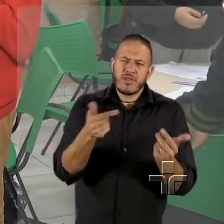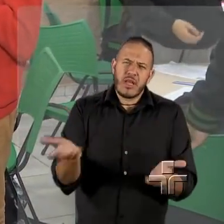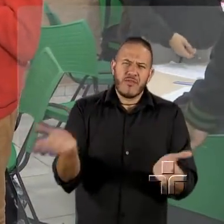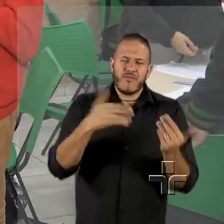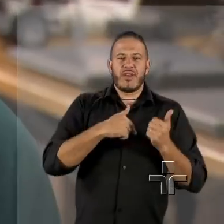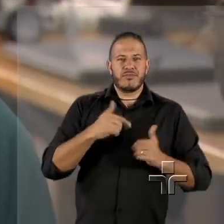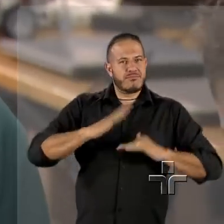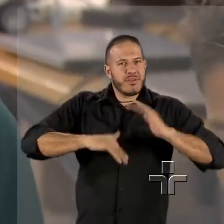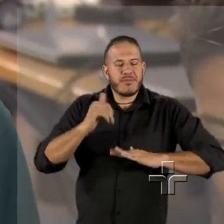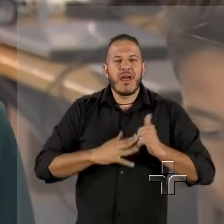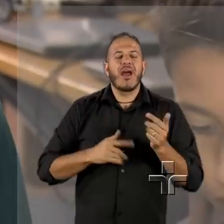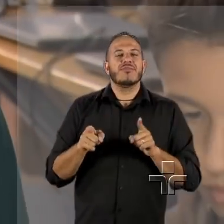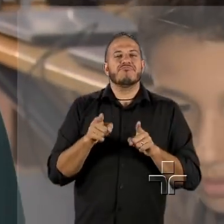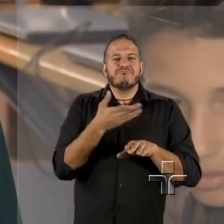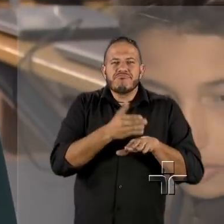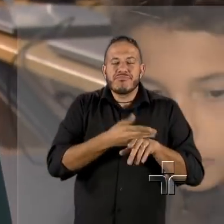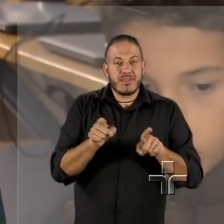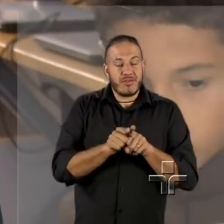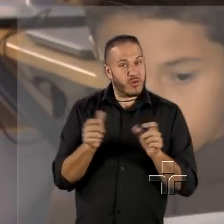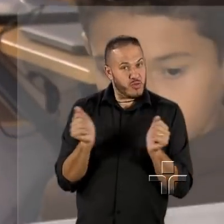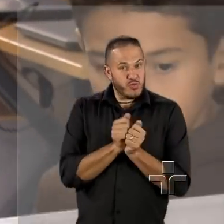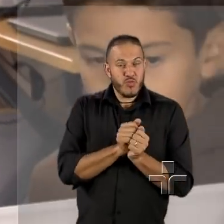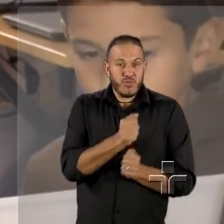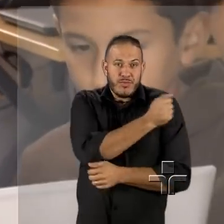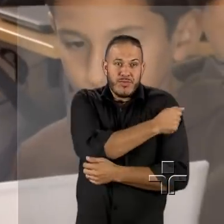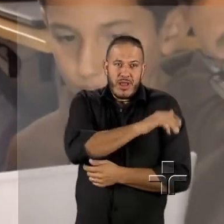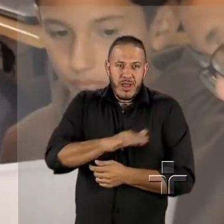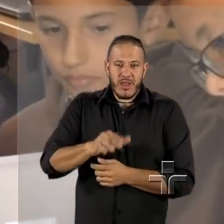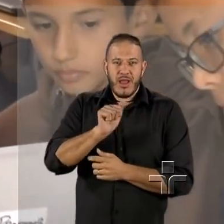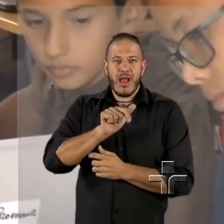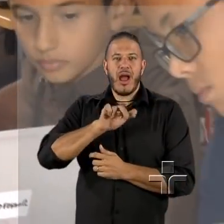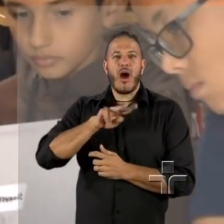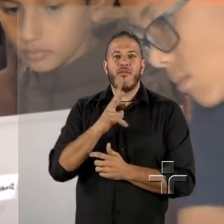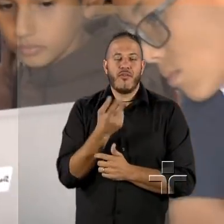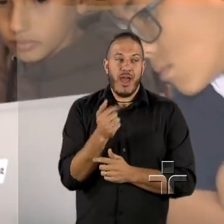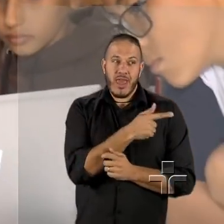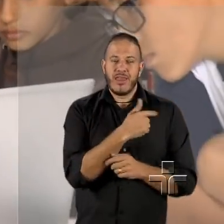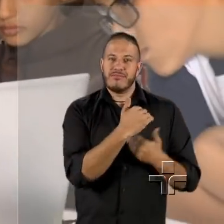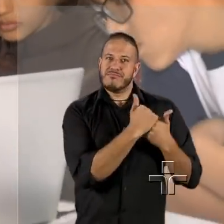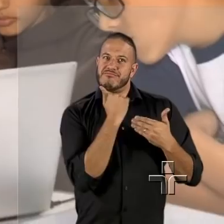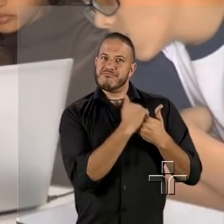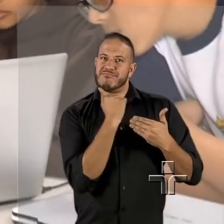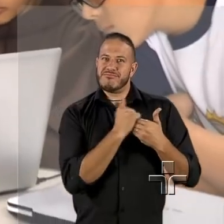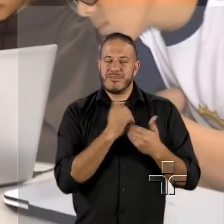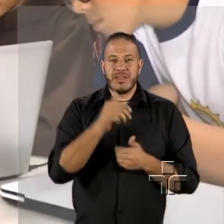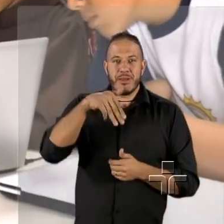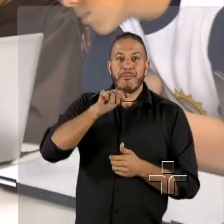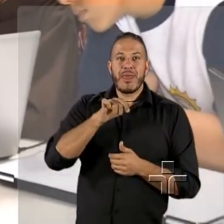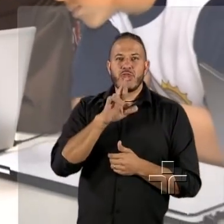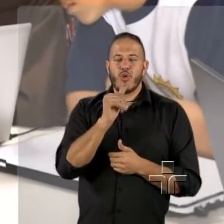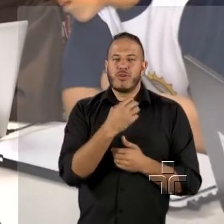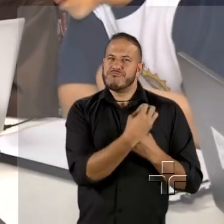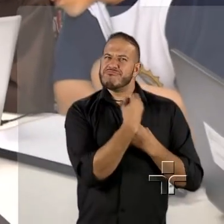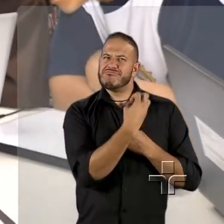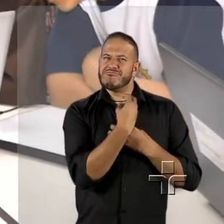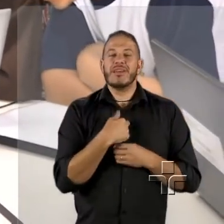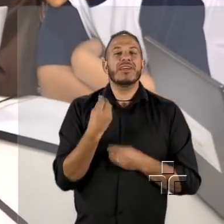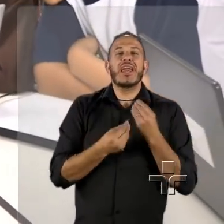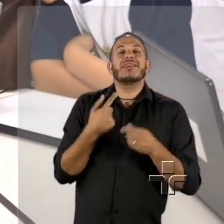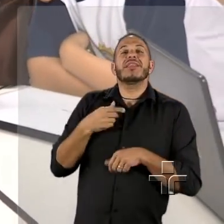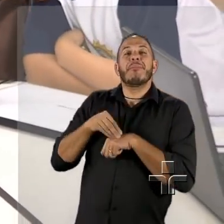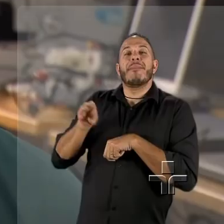daí ele não consegue ler as linhas pretas. E o que tem que fazer agora? A gente tem que voltar lá para o computador e reconfigurá-lo. A